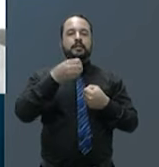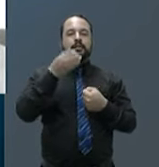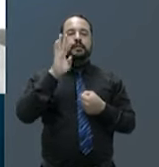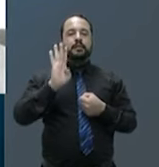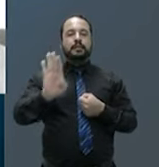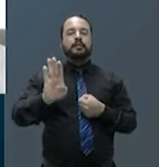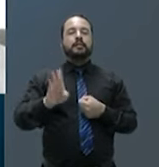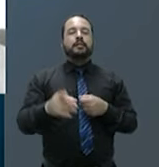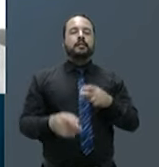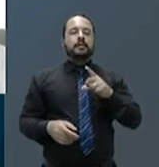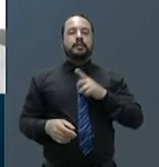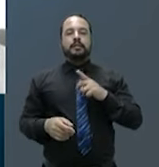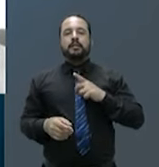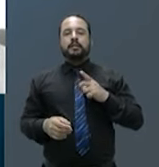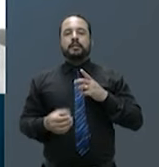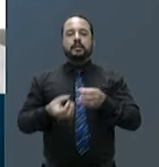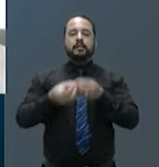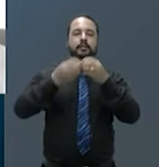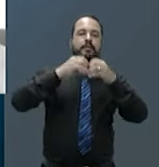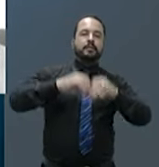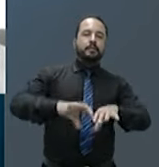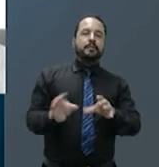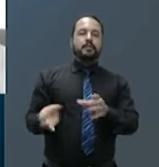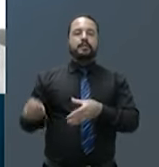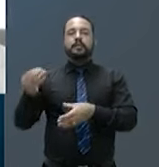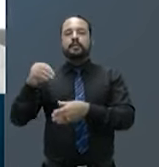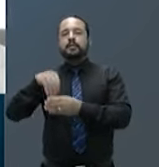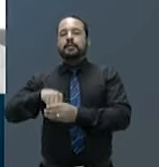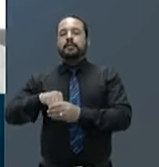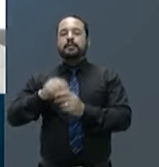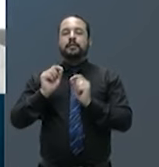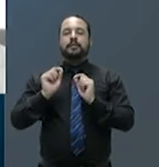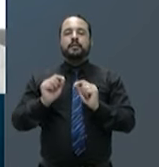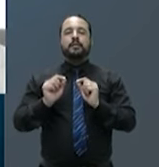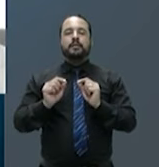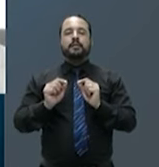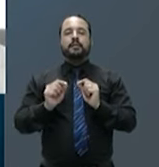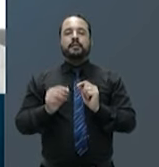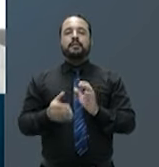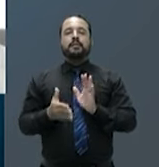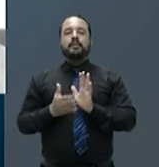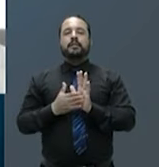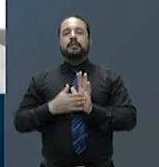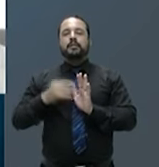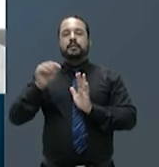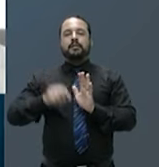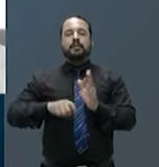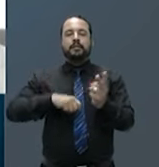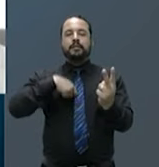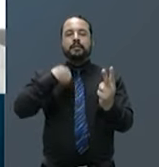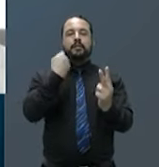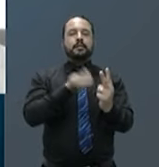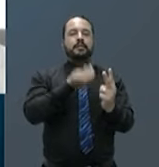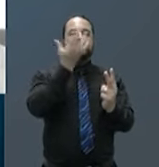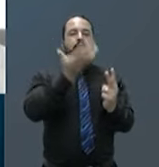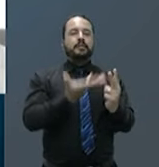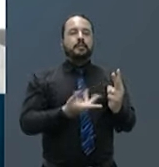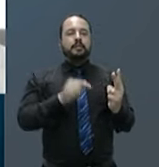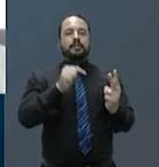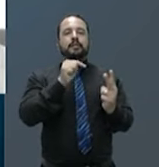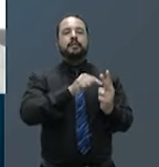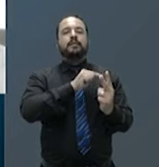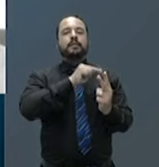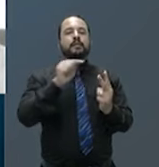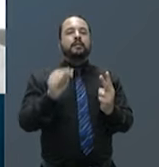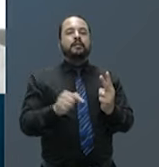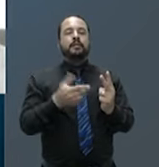indicam a existência da prejudicialidade externa, para que as alegações de ambas as partes sejam, e aqui eu